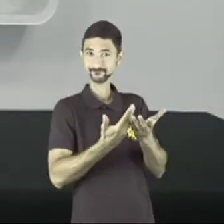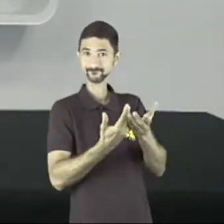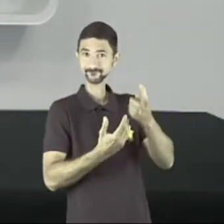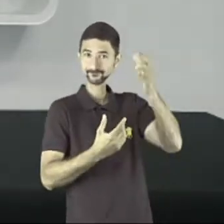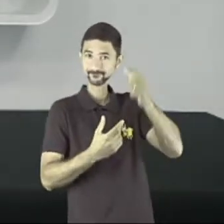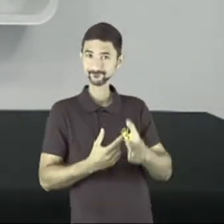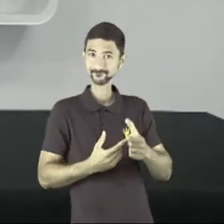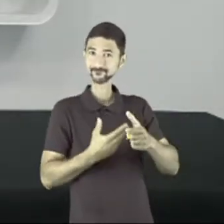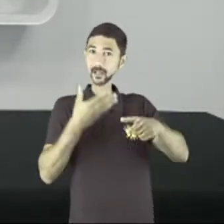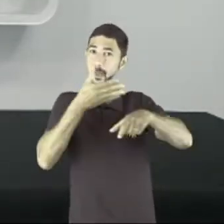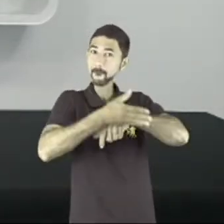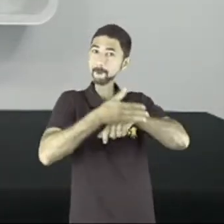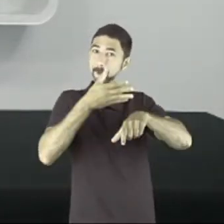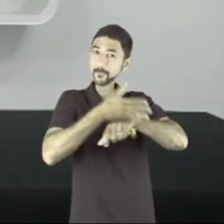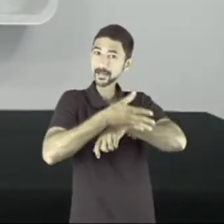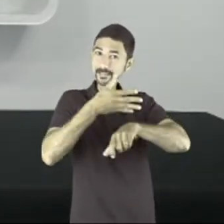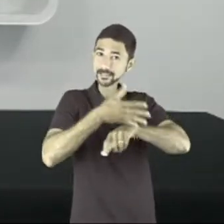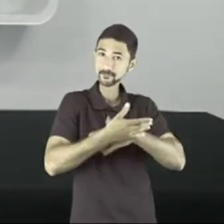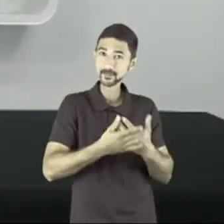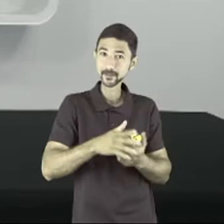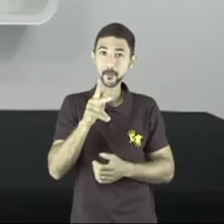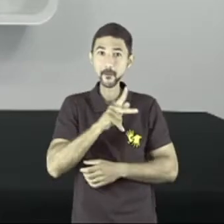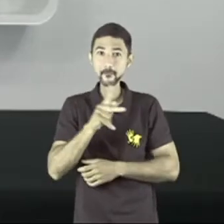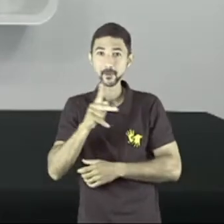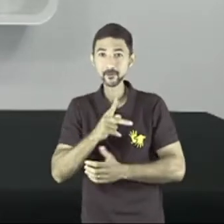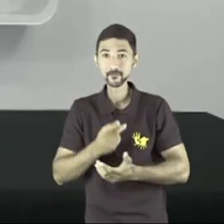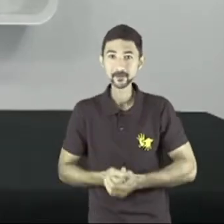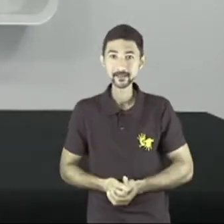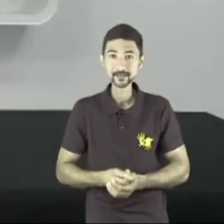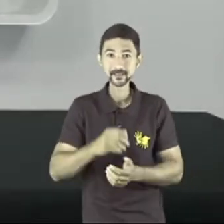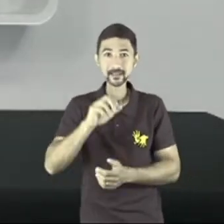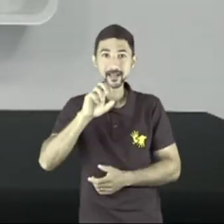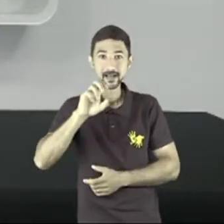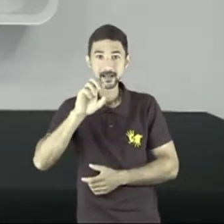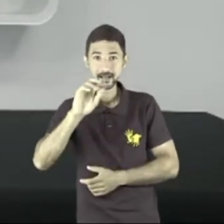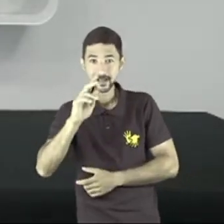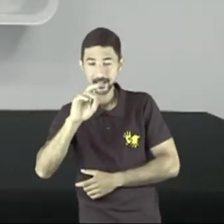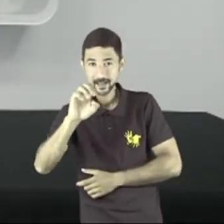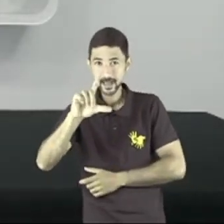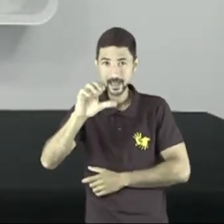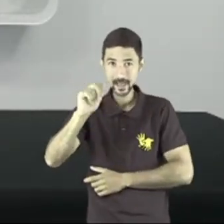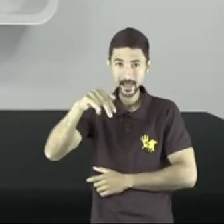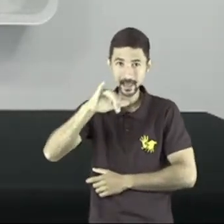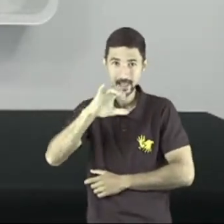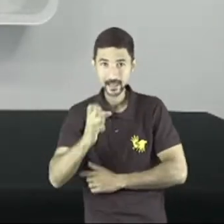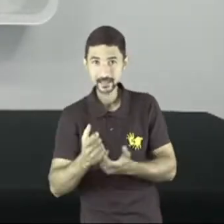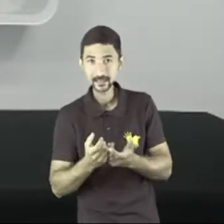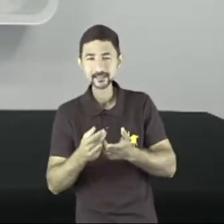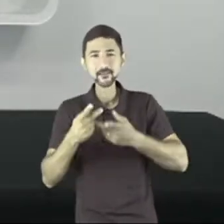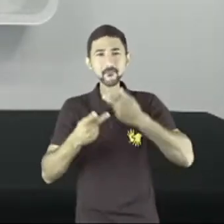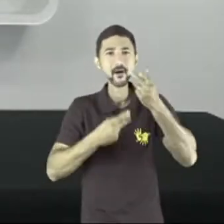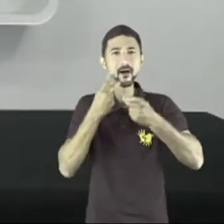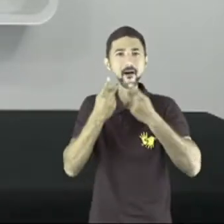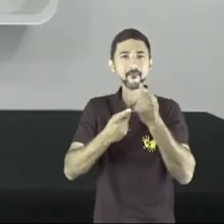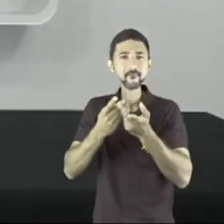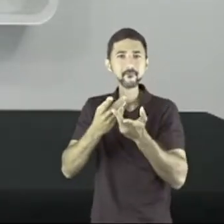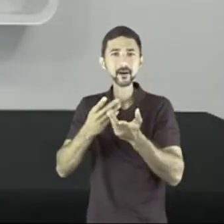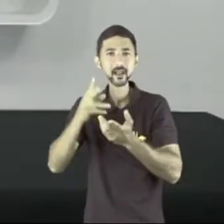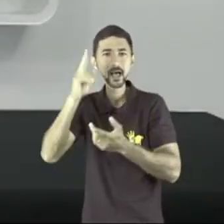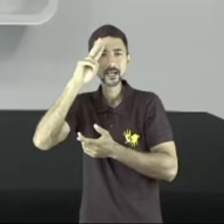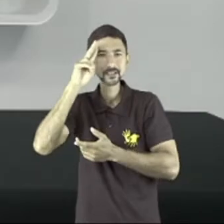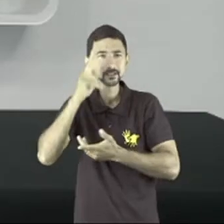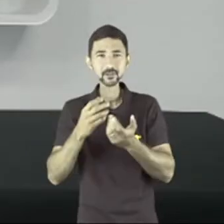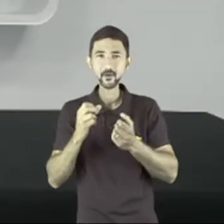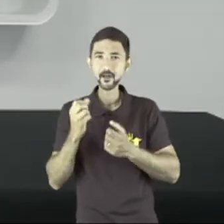de ter a participação da professora Elaine Casseb, que vai contar uma história incrível